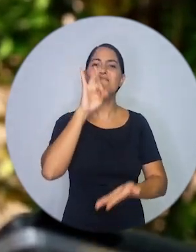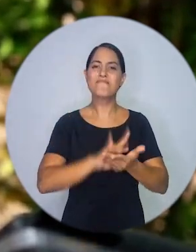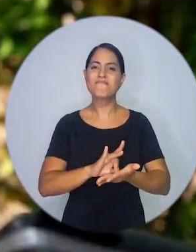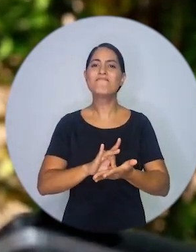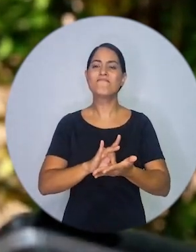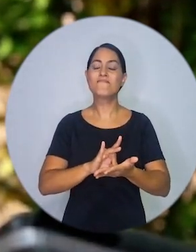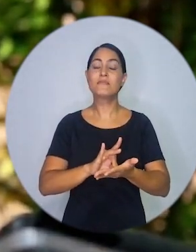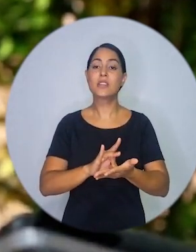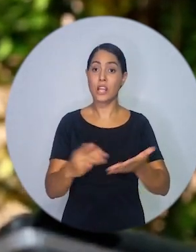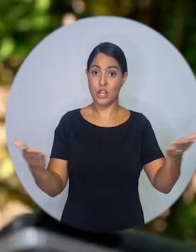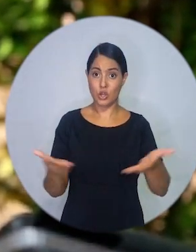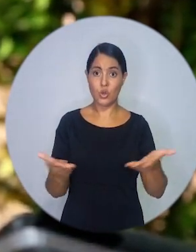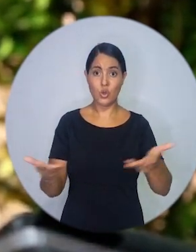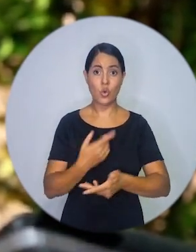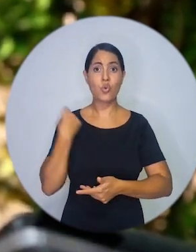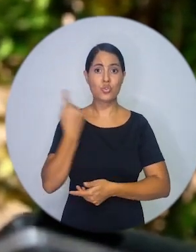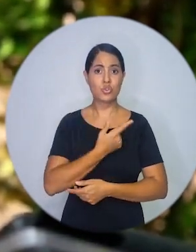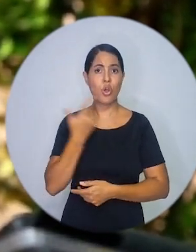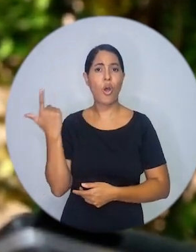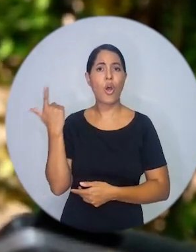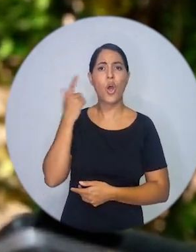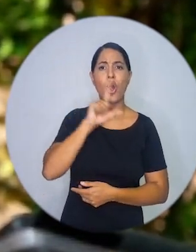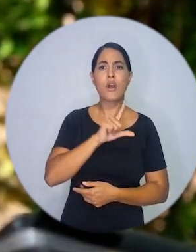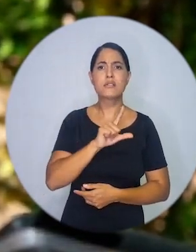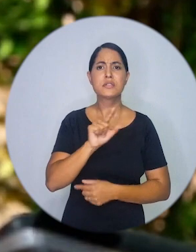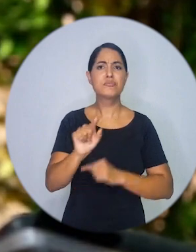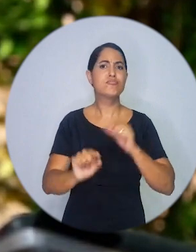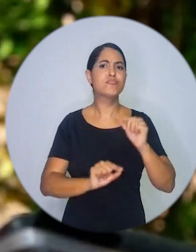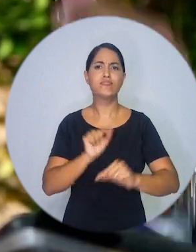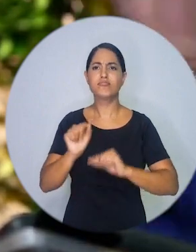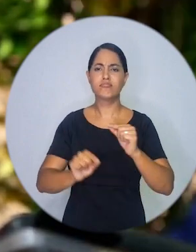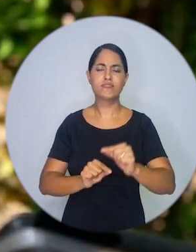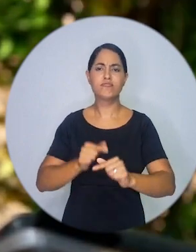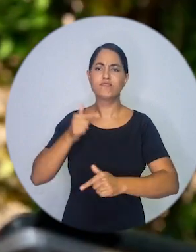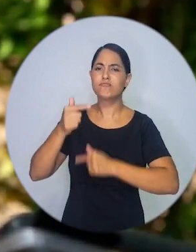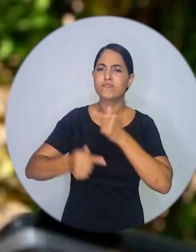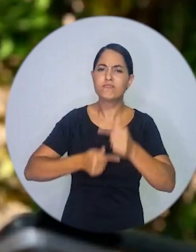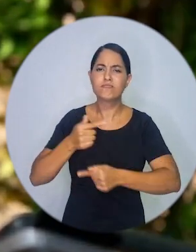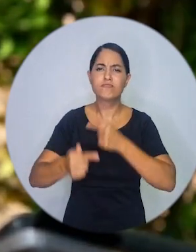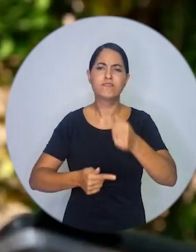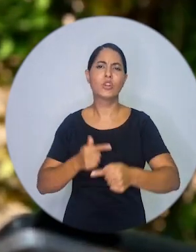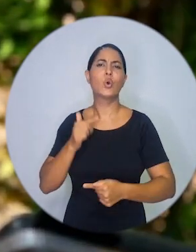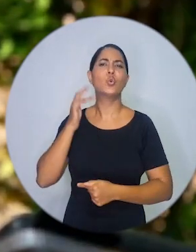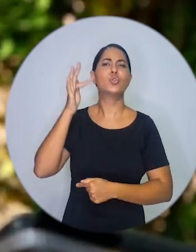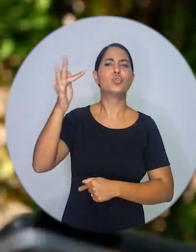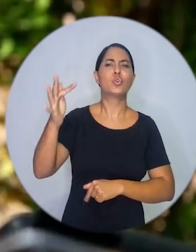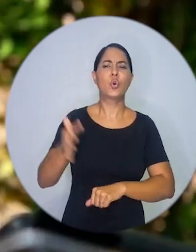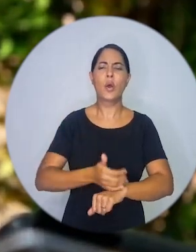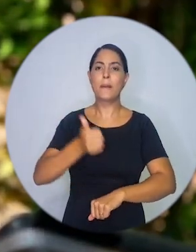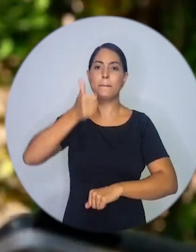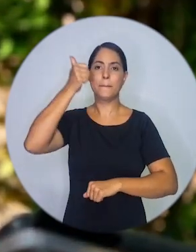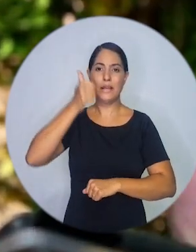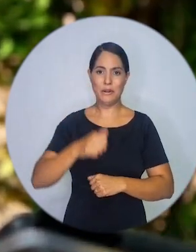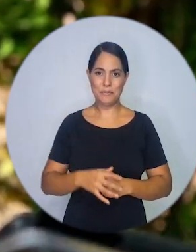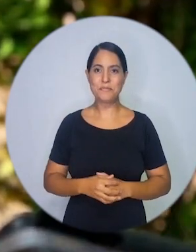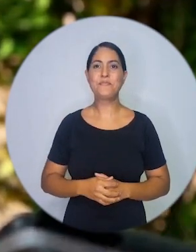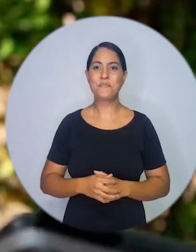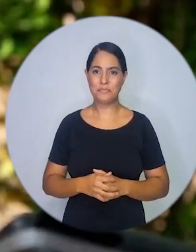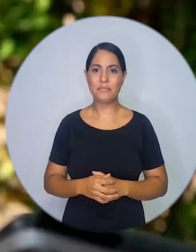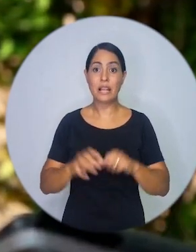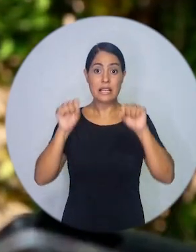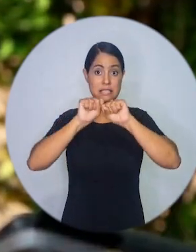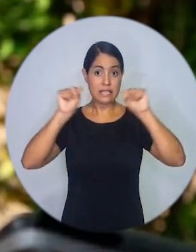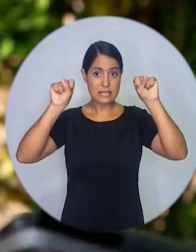E podemos hoje ofertar melhores condições para as próximas gerações. O Sistema OAB, por